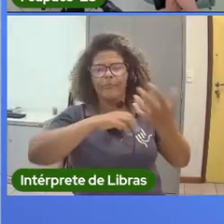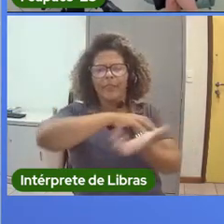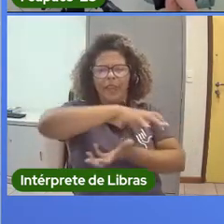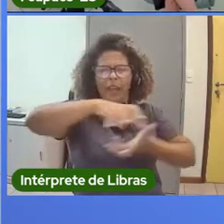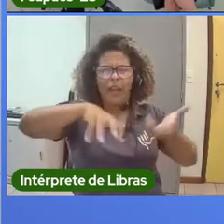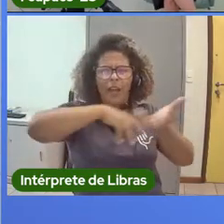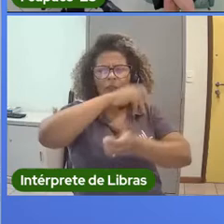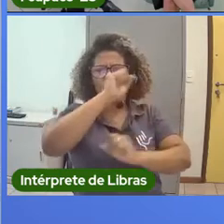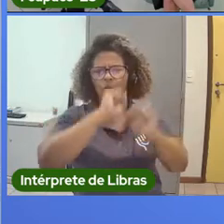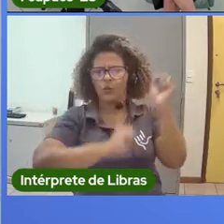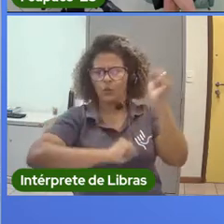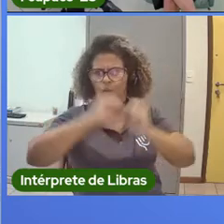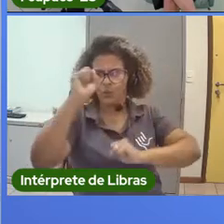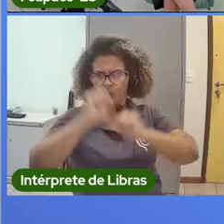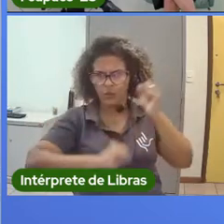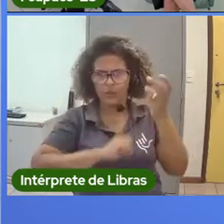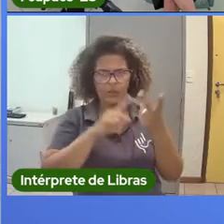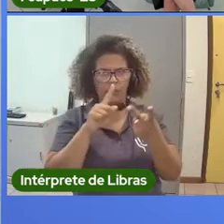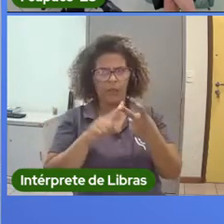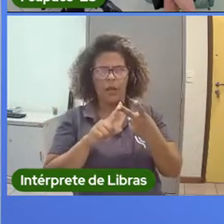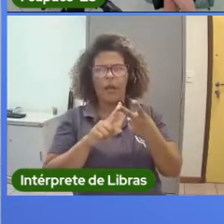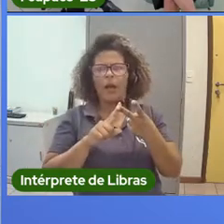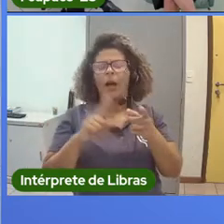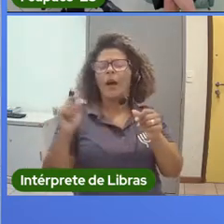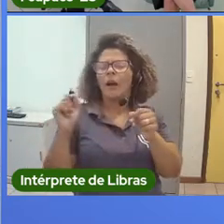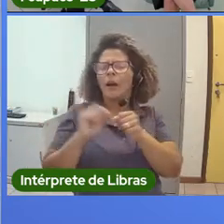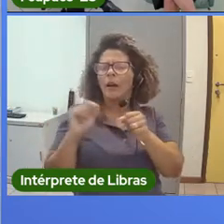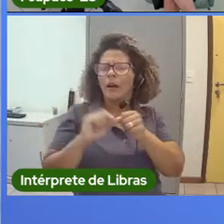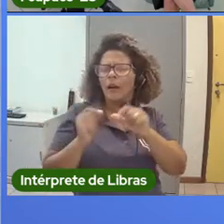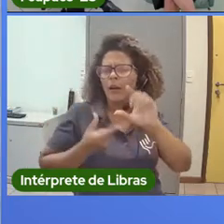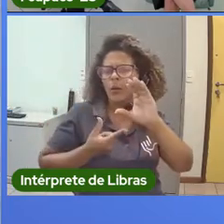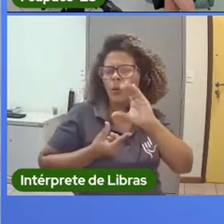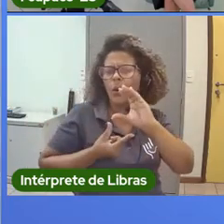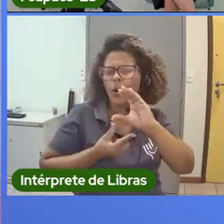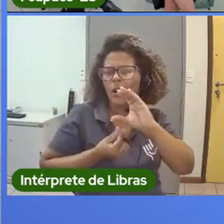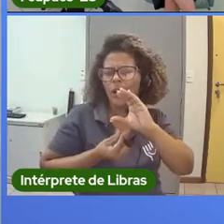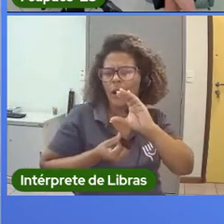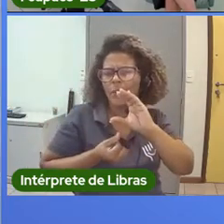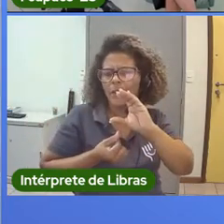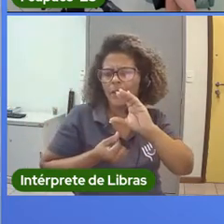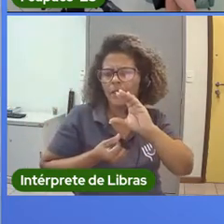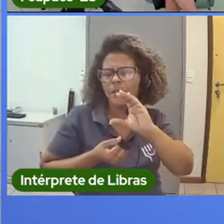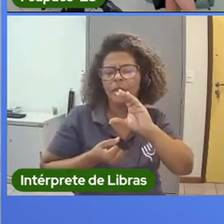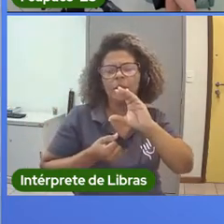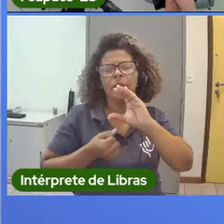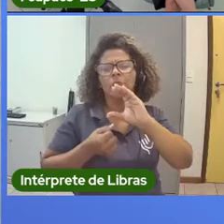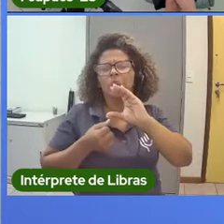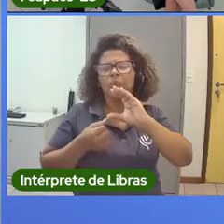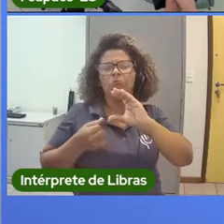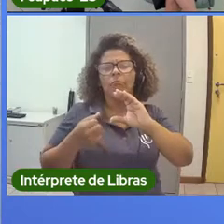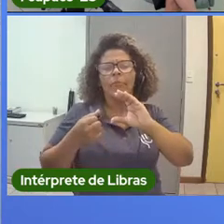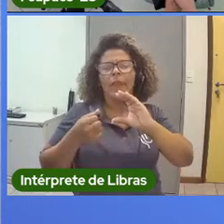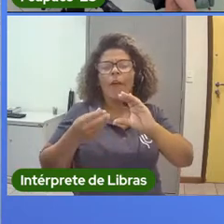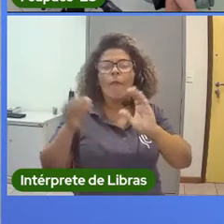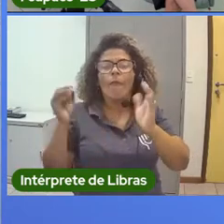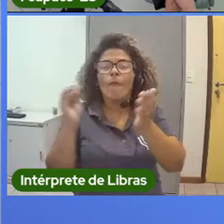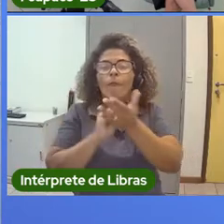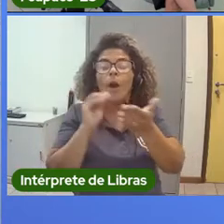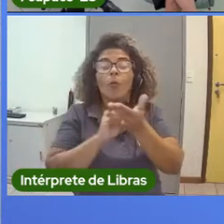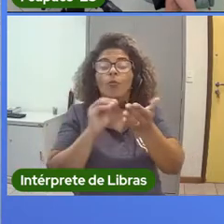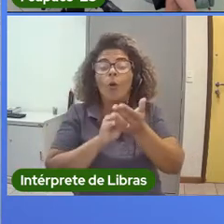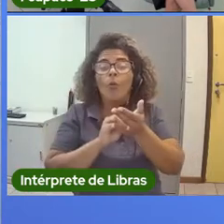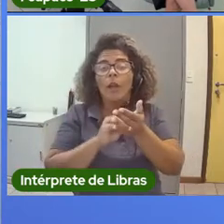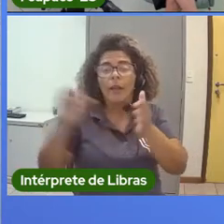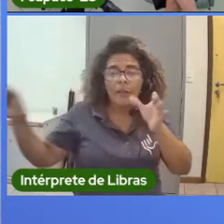processo de consolidação e expansão do capitalismo, que deixou de lado, não incorporou as pessoas com deficiência